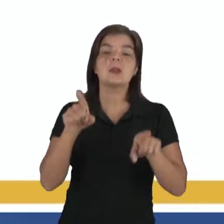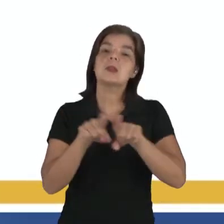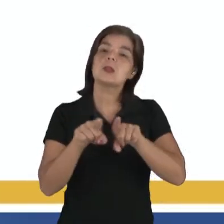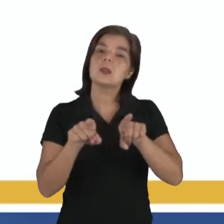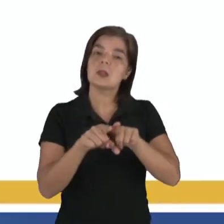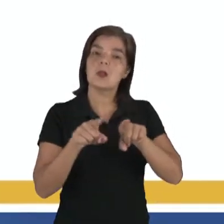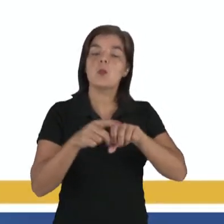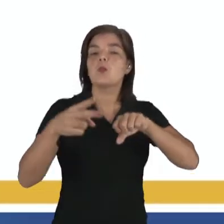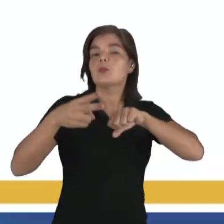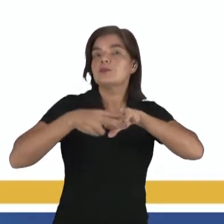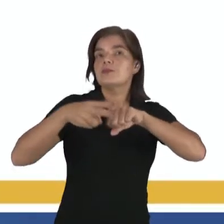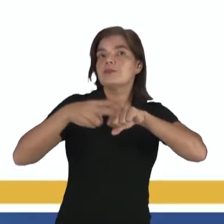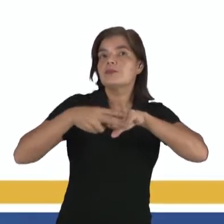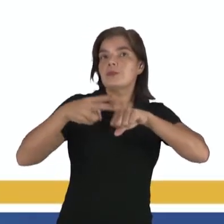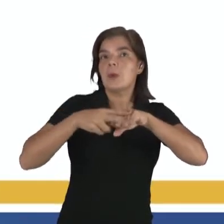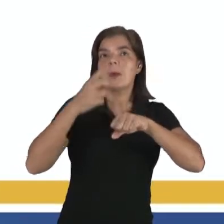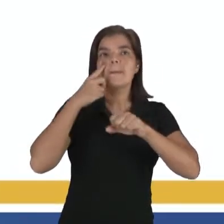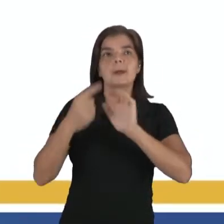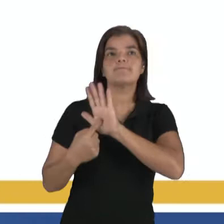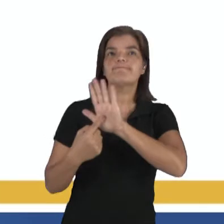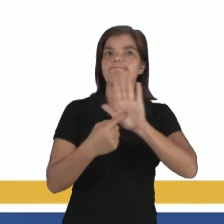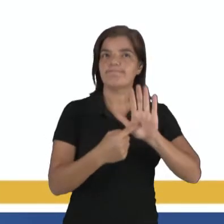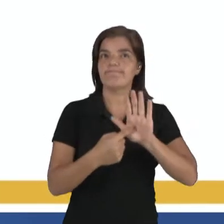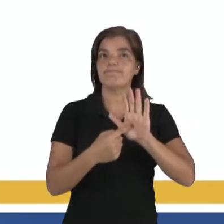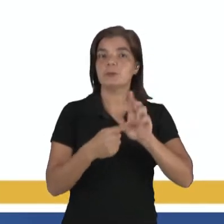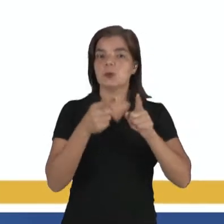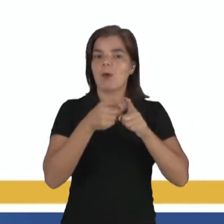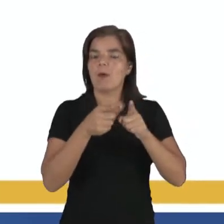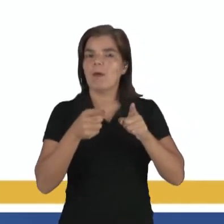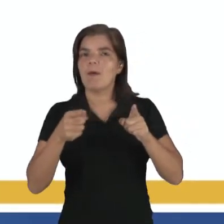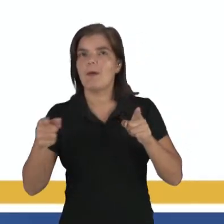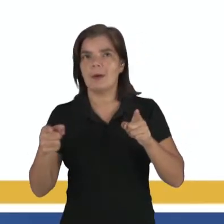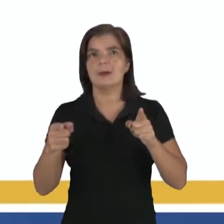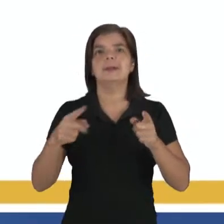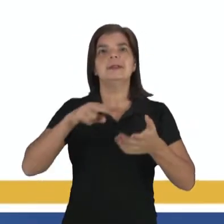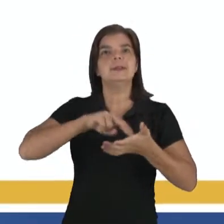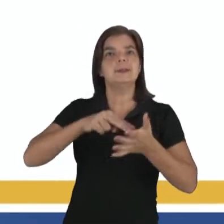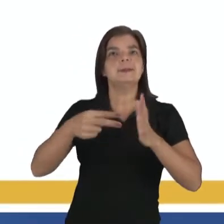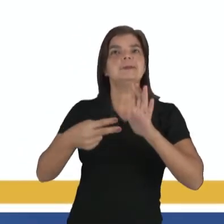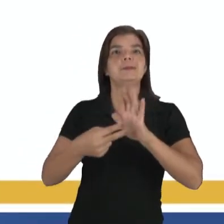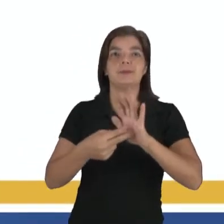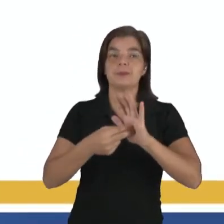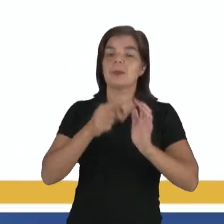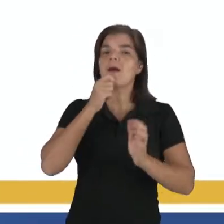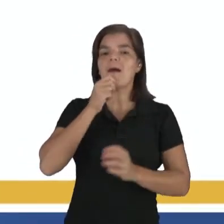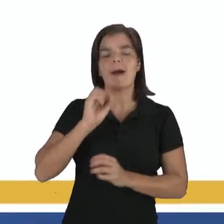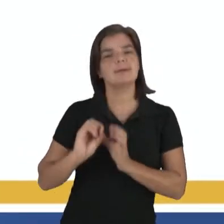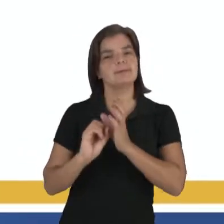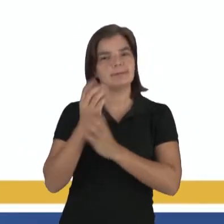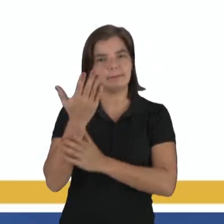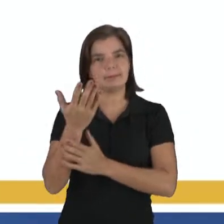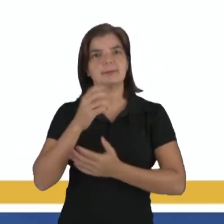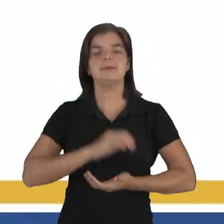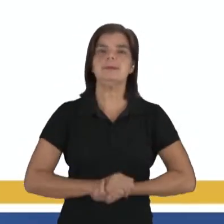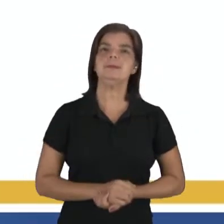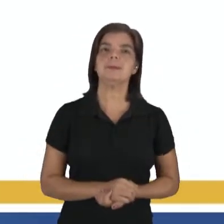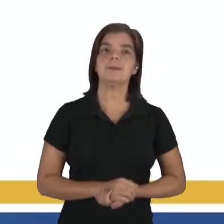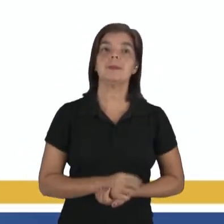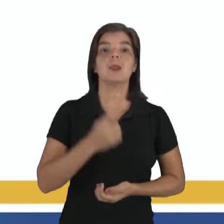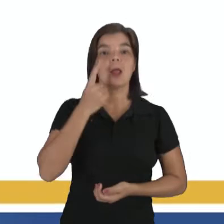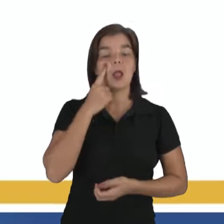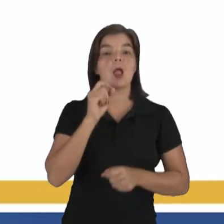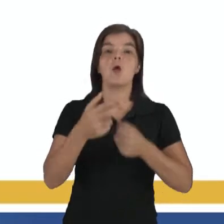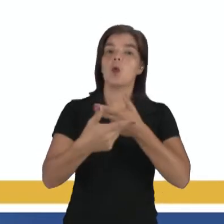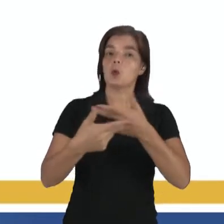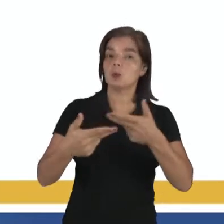usado para expressar uma situação que está em progresso, ou seja, uma ação que ainda está acontecendo. É